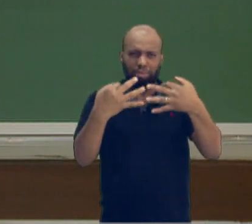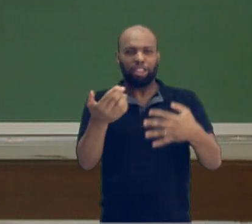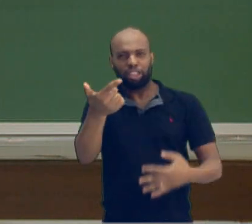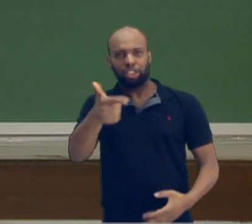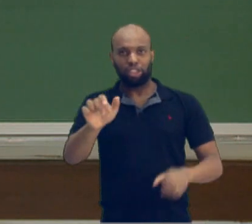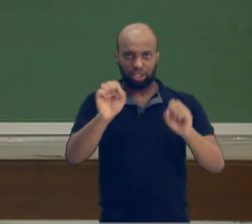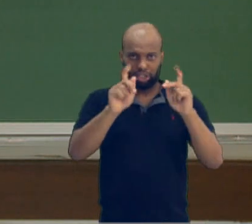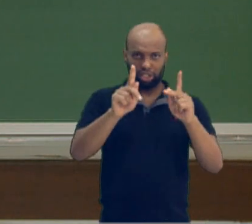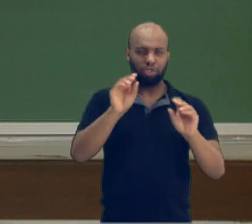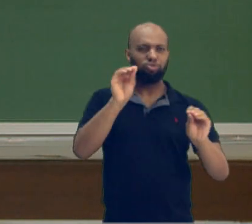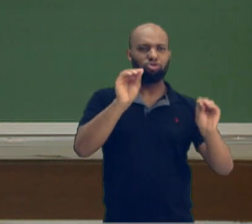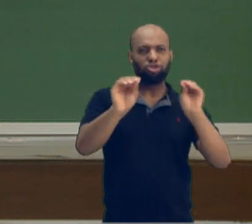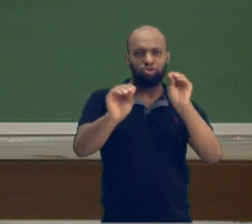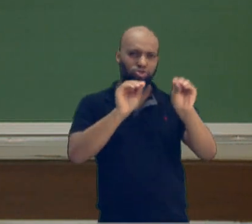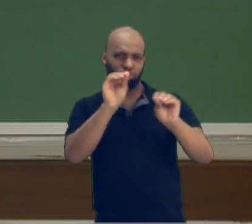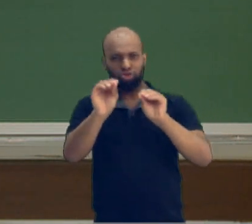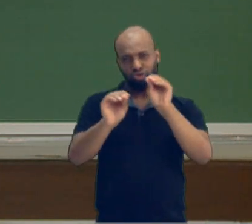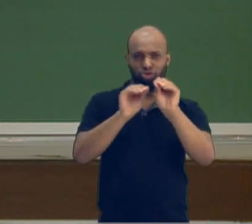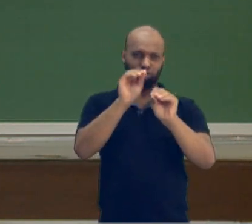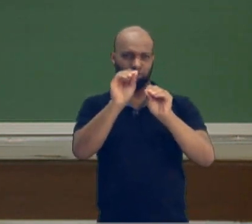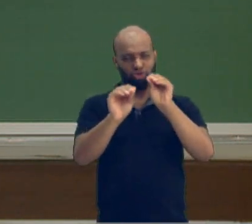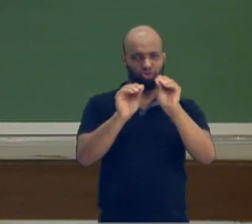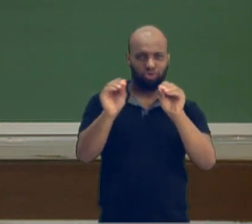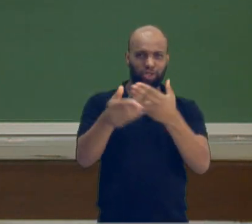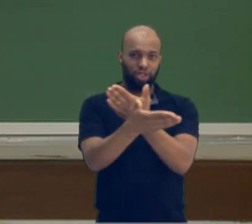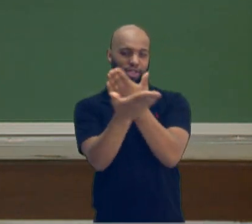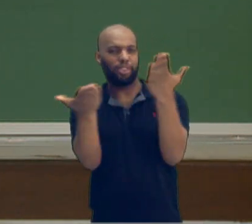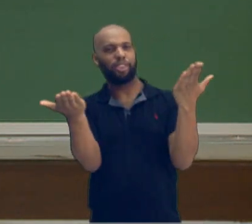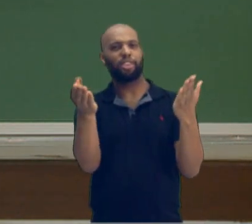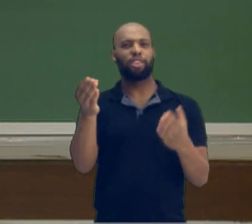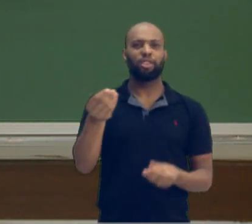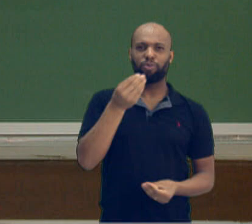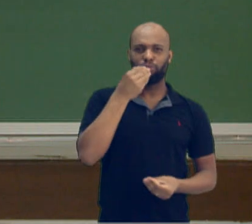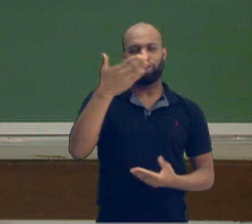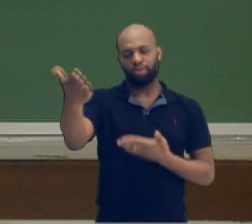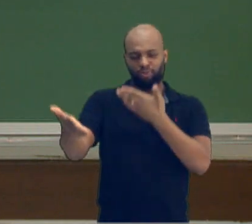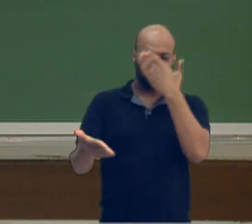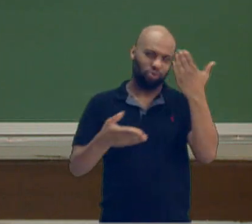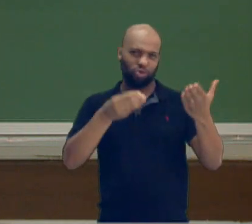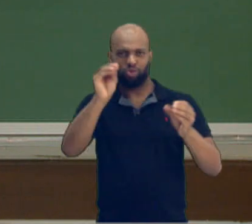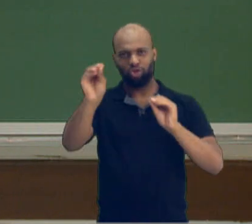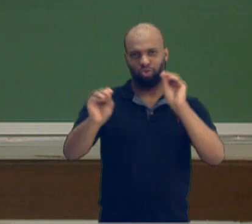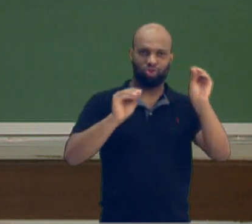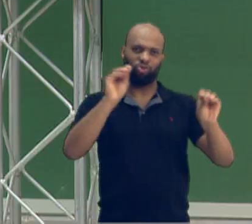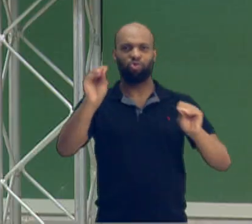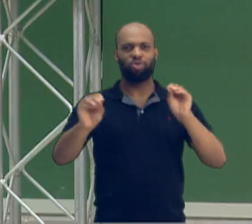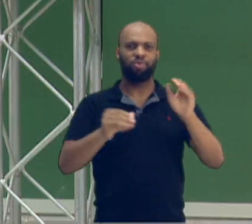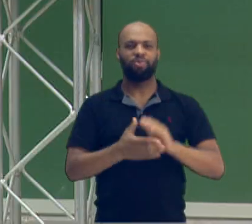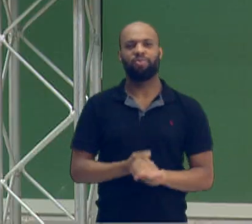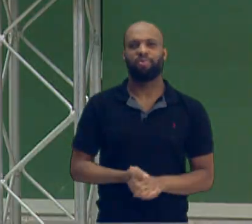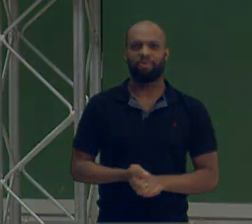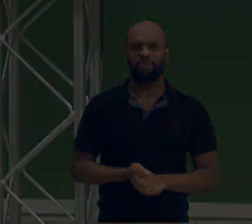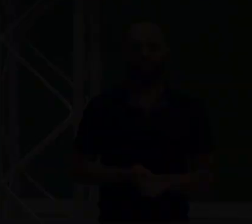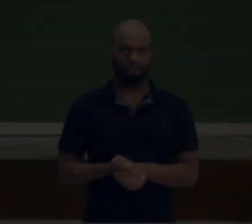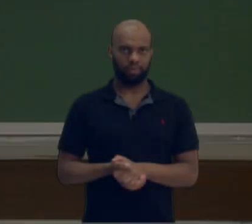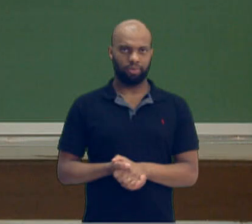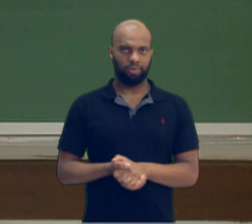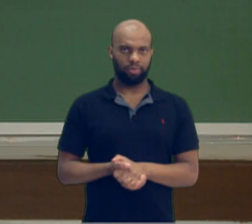mesmo? Beijos barbelísticos. Mua, mua, mua, mua.